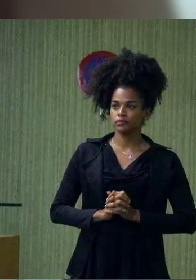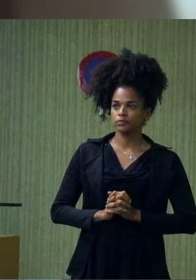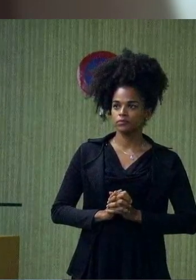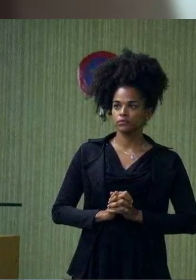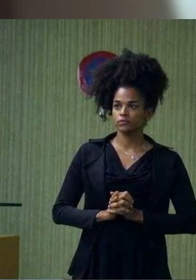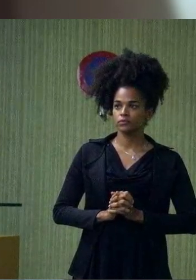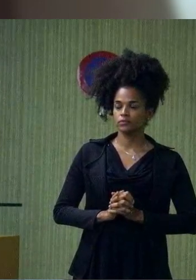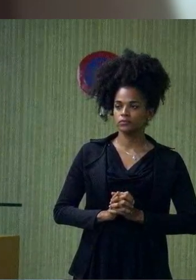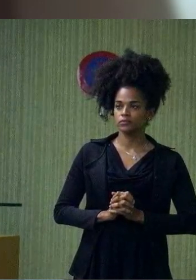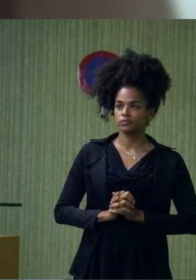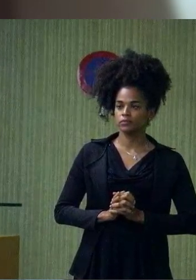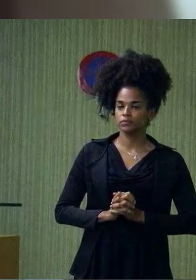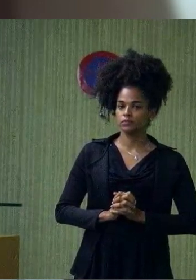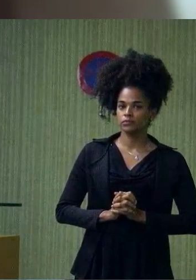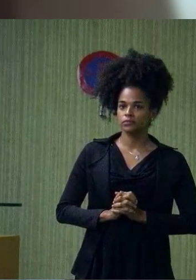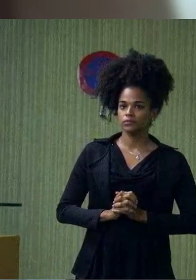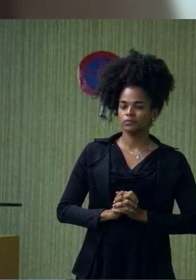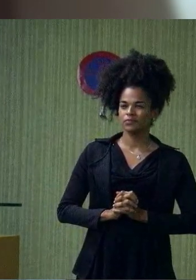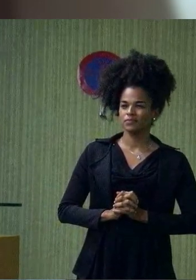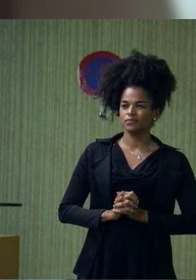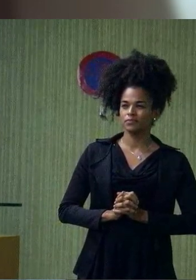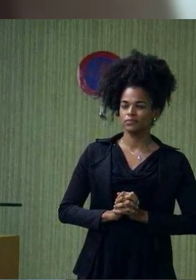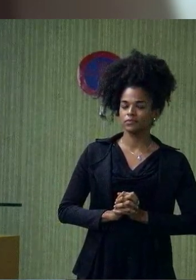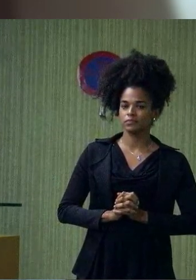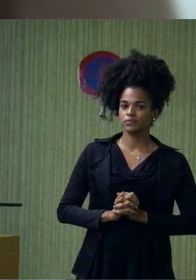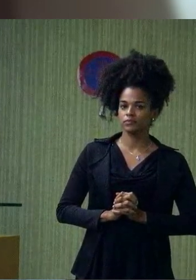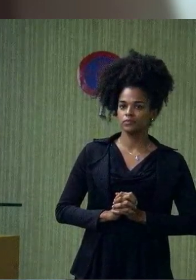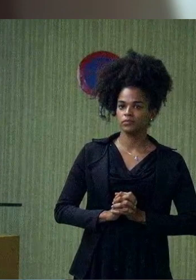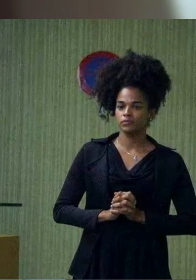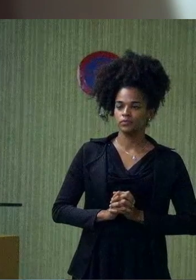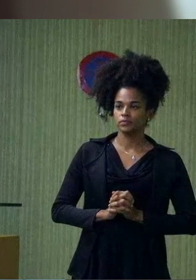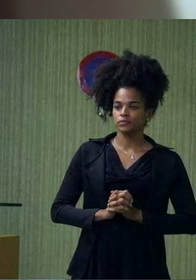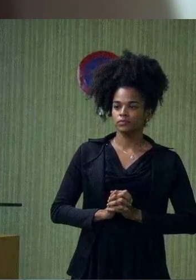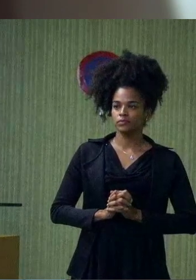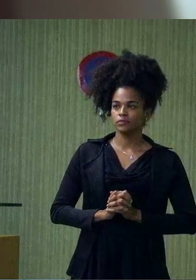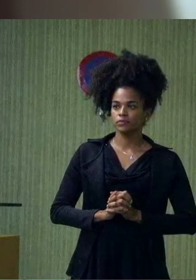minutinho microfo microfo microfo microfo micr